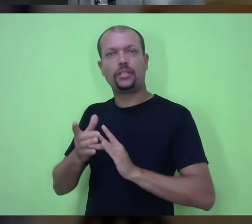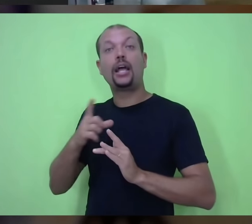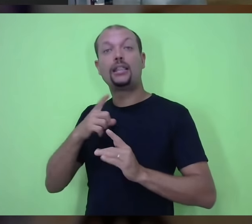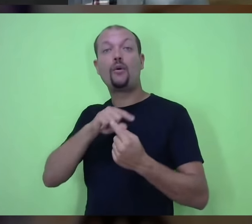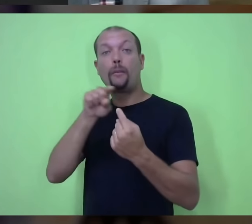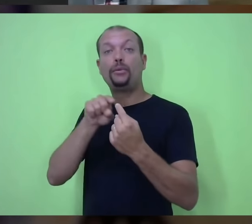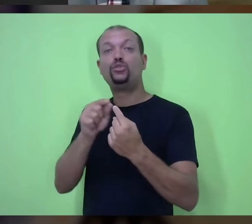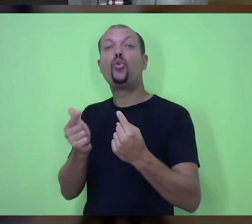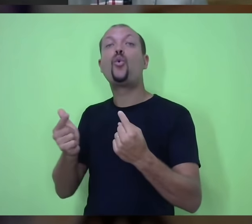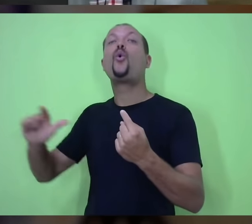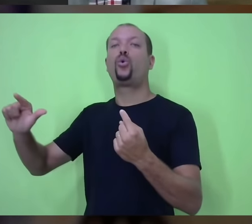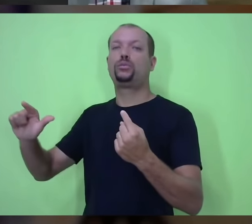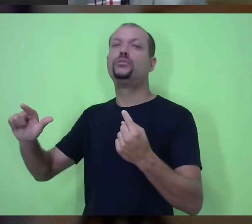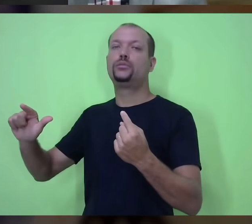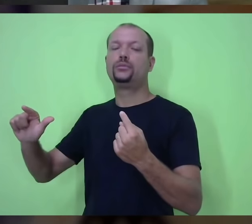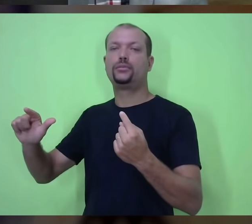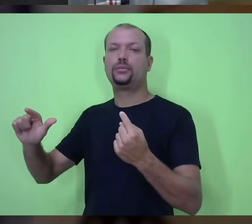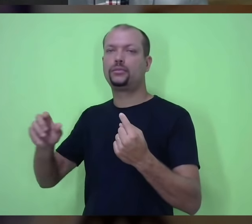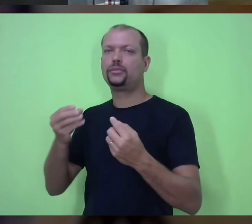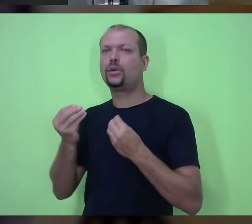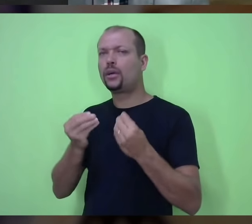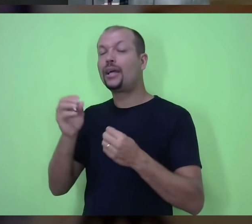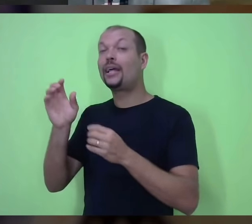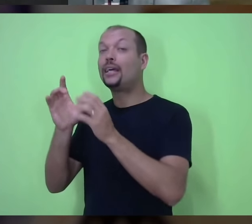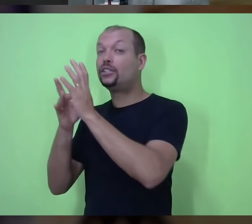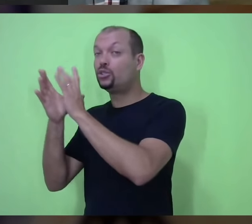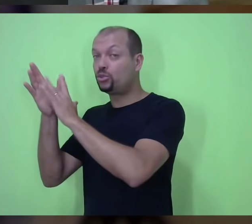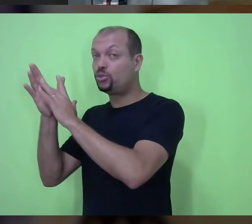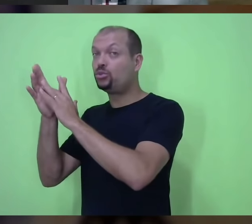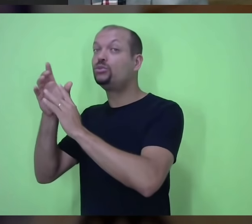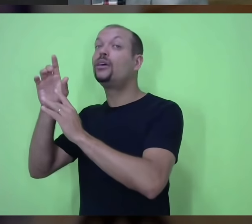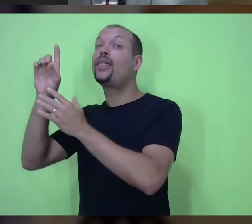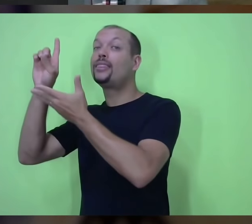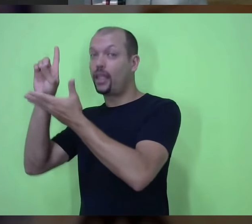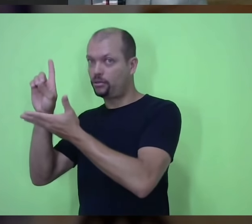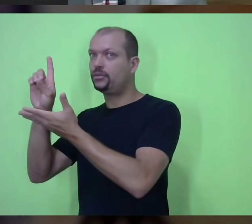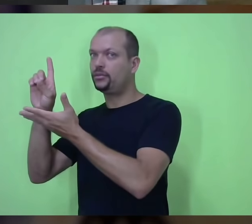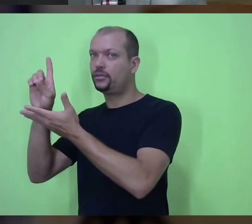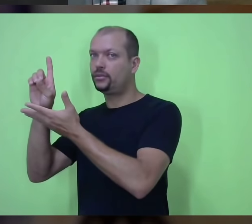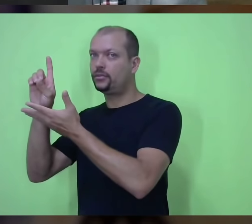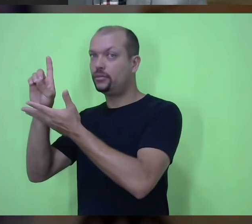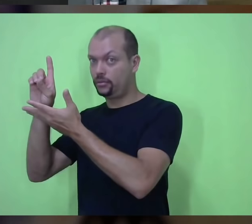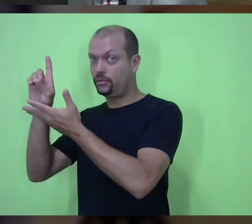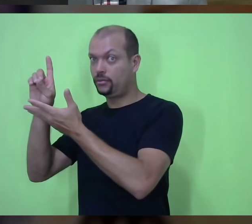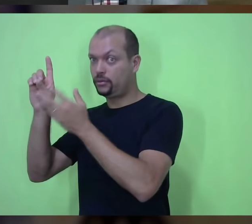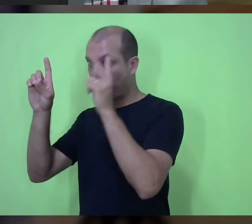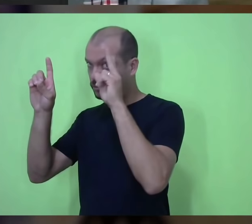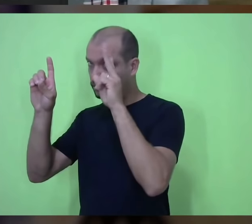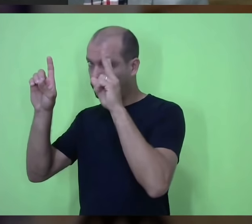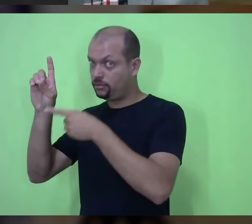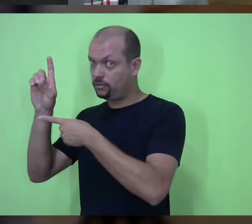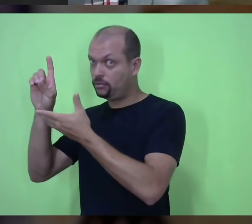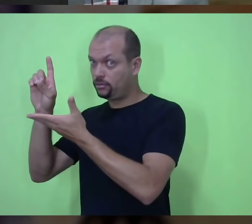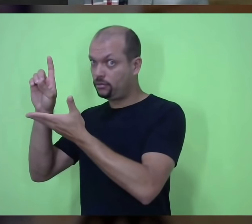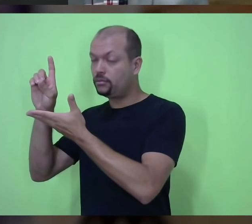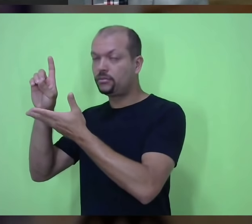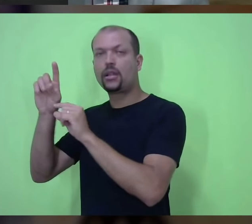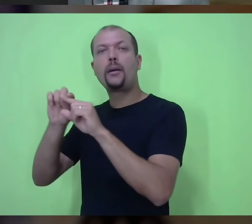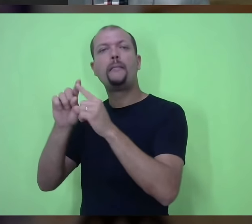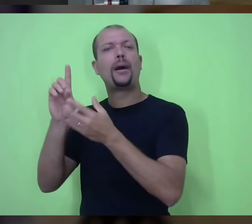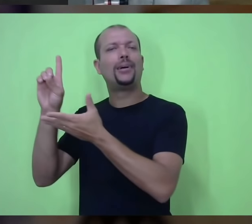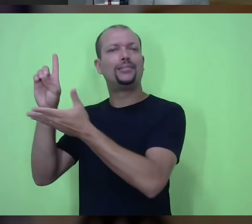outra função. Porque Cristo, ele era Deus, é Deus, sempre será Deus. Mas,